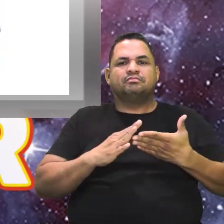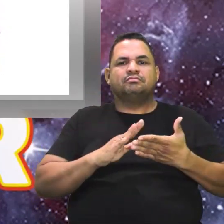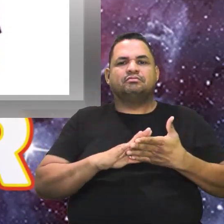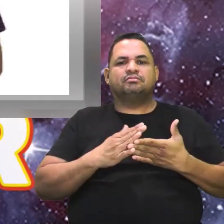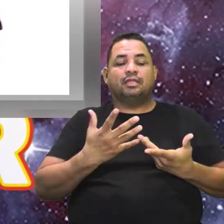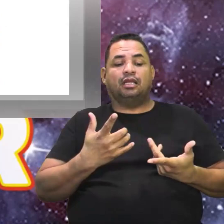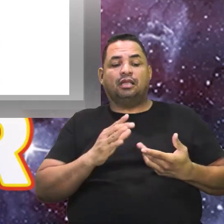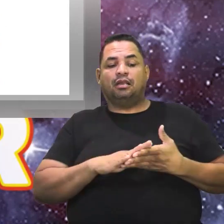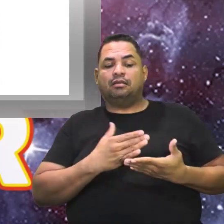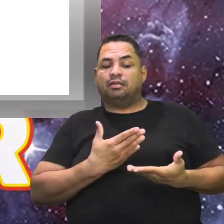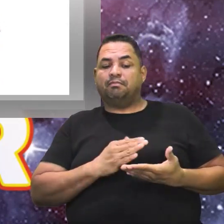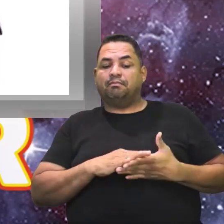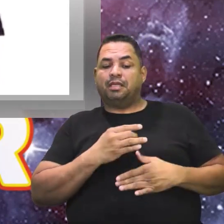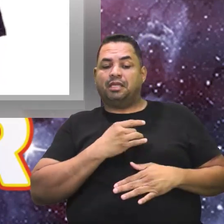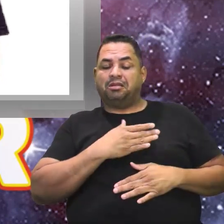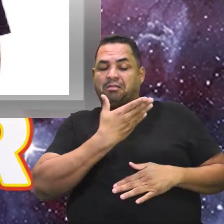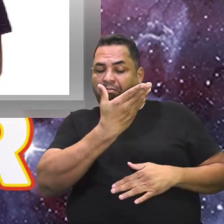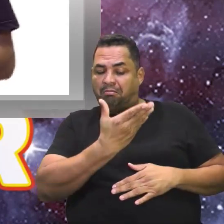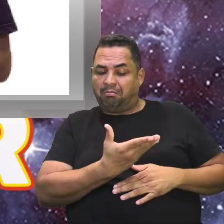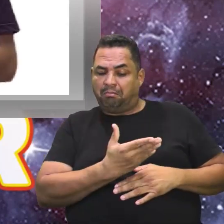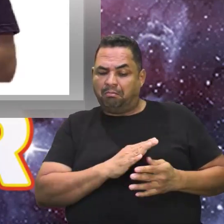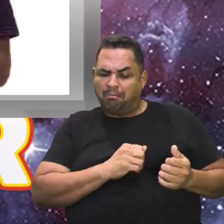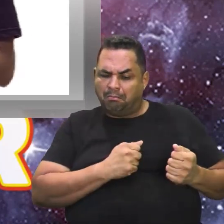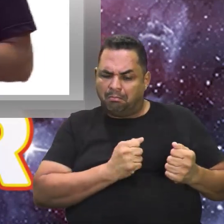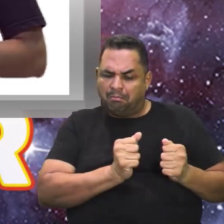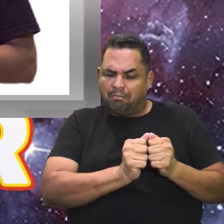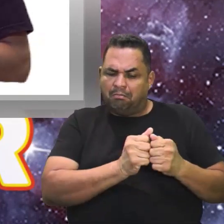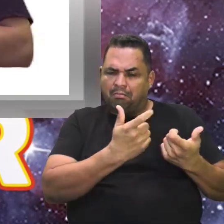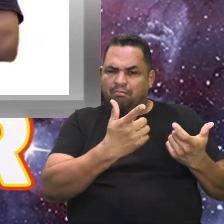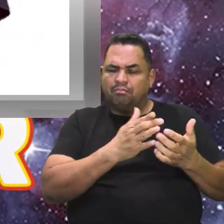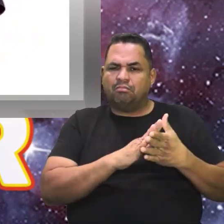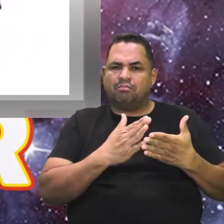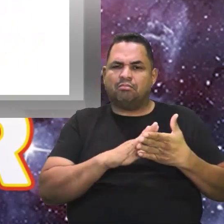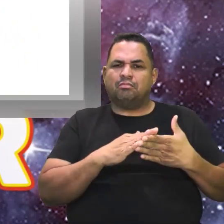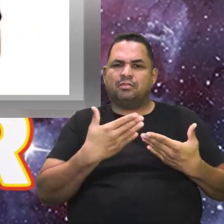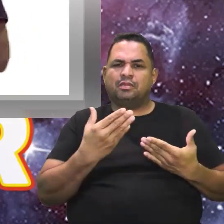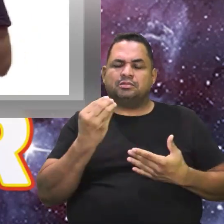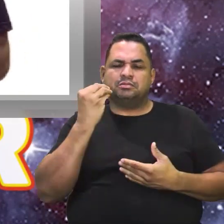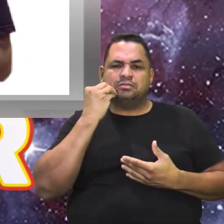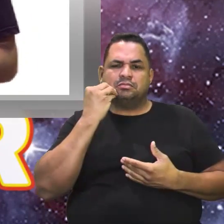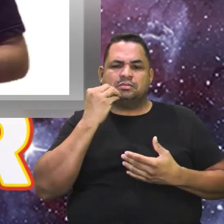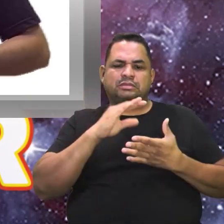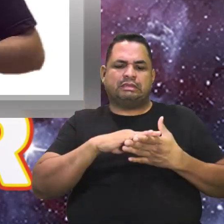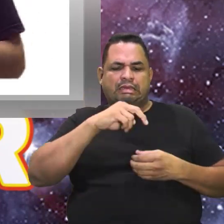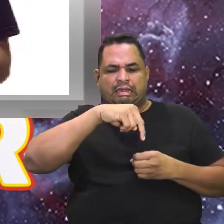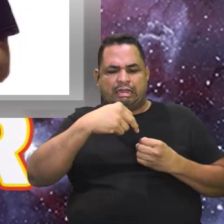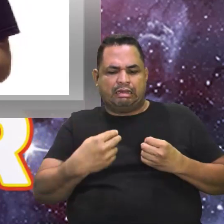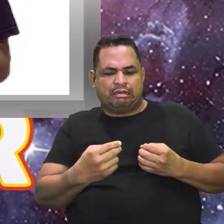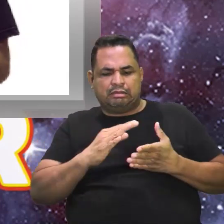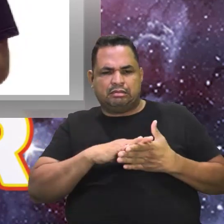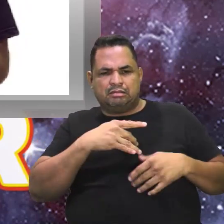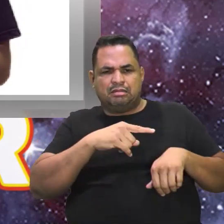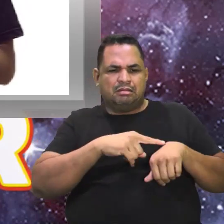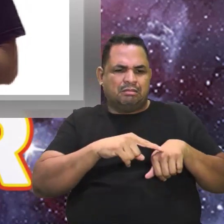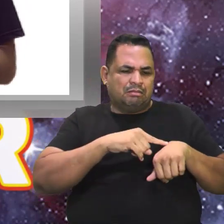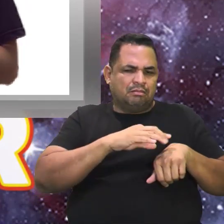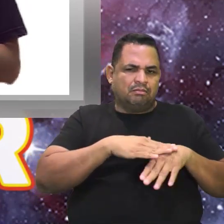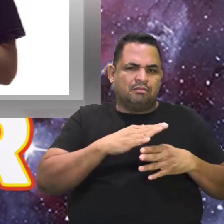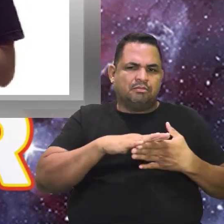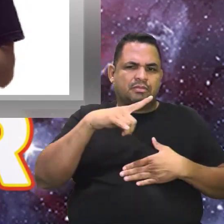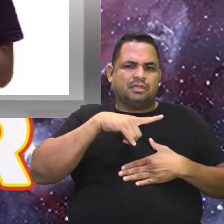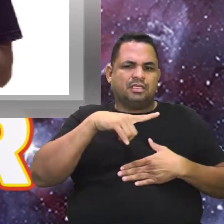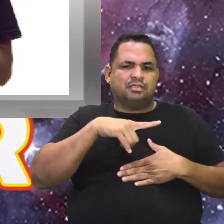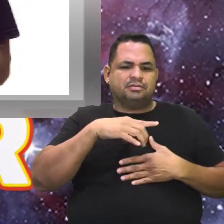certo receio de chegar perto. Por quê? Alguma vez que ela tentou andar de bicicleta, ela deve ter caído, deve ter se machucado, então ela